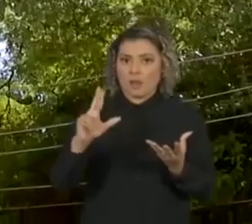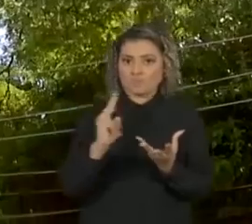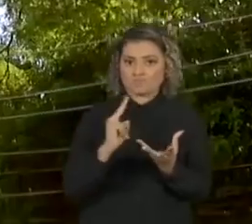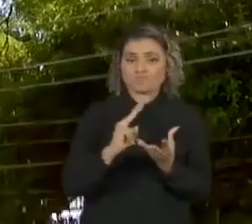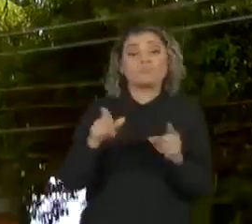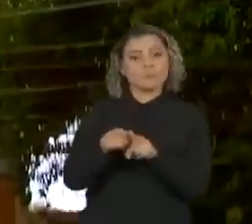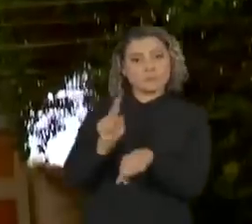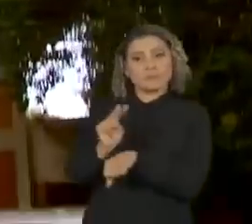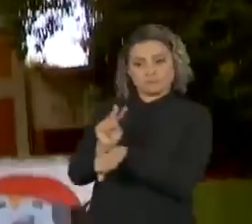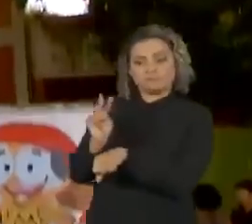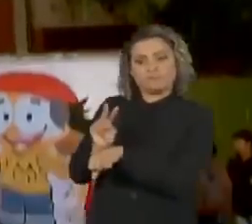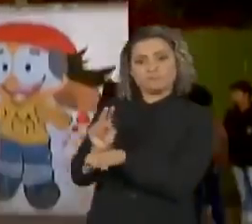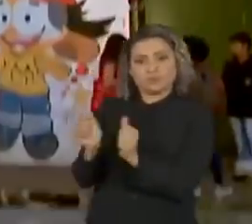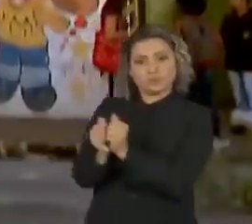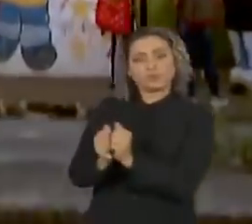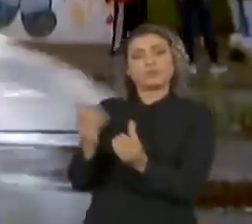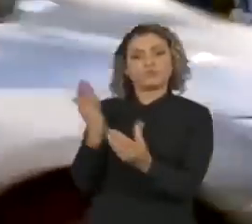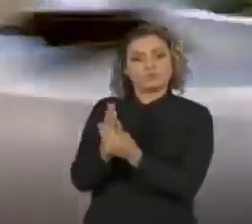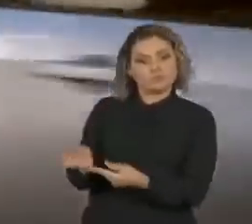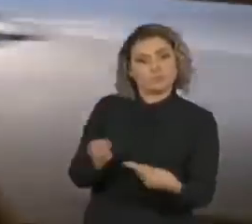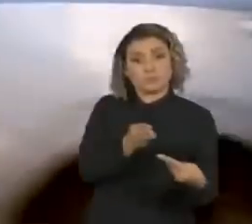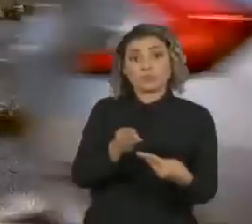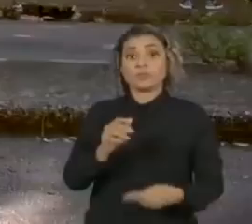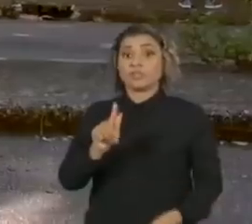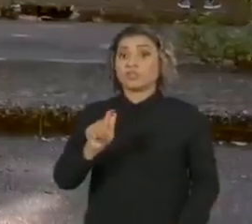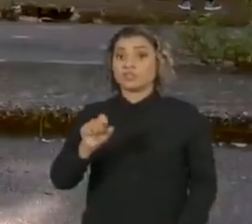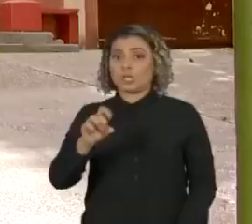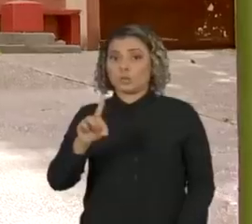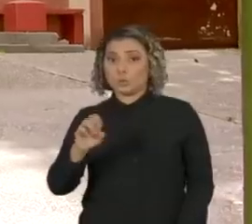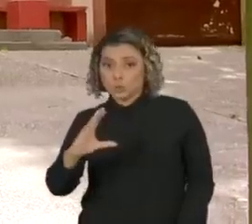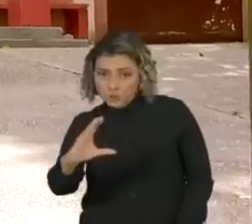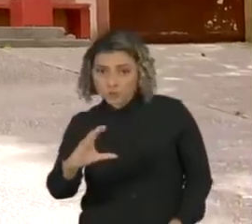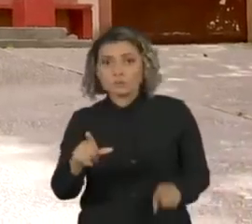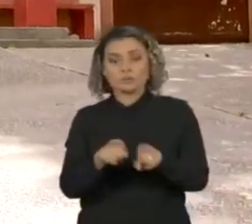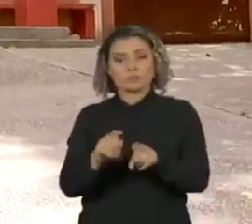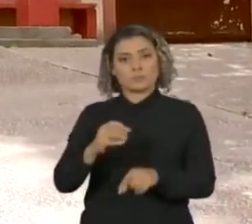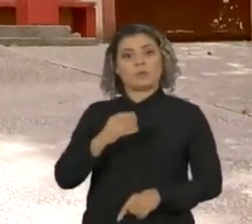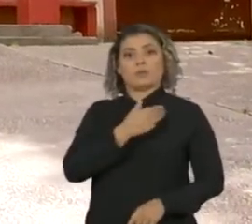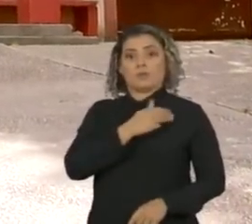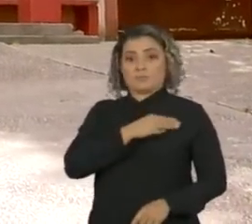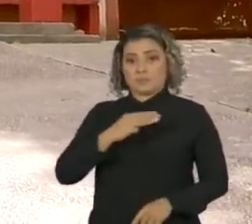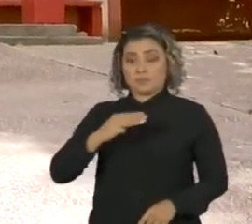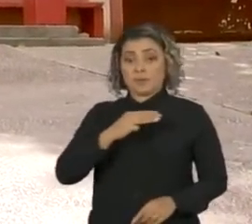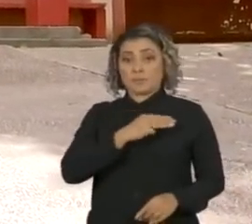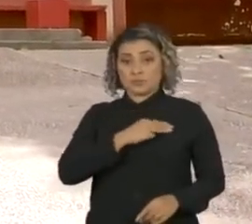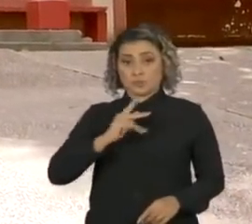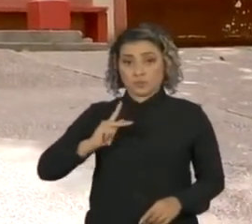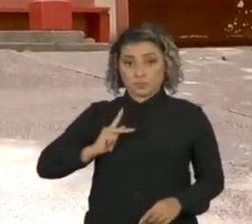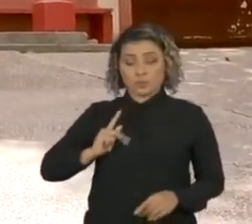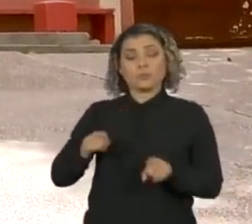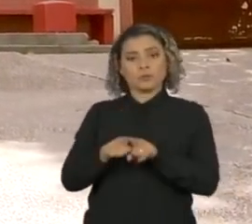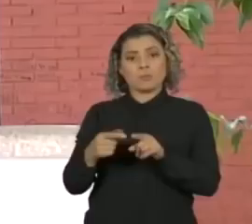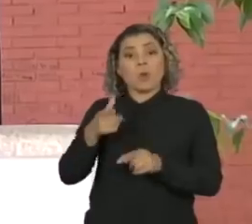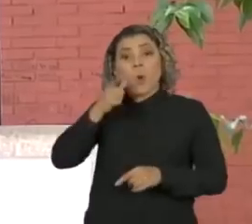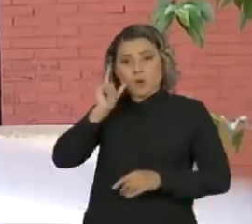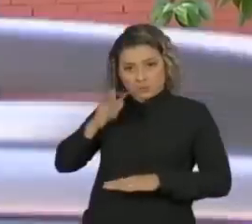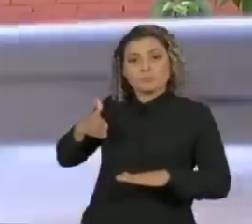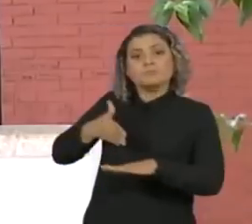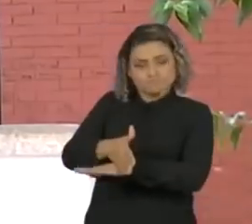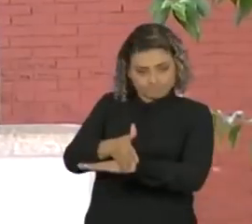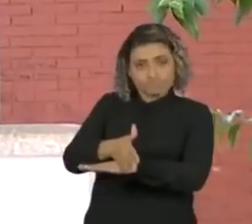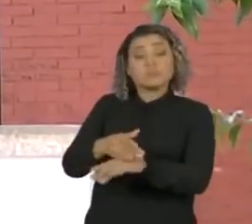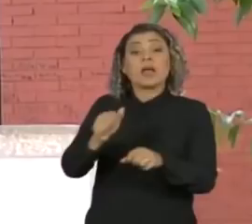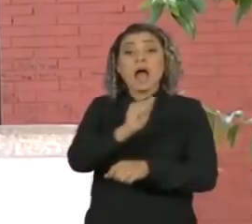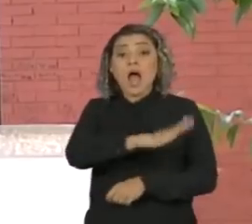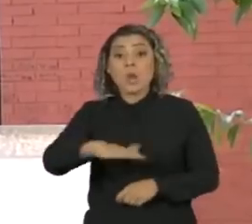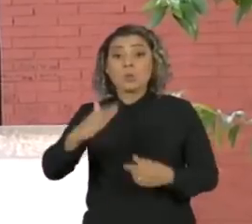Estado. O GEDUC, Grupo de Atuação Especial de Educação do Ministério Público, esteve ontem na escola. E alunos organizam para esta noite, em